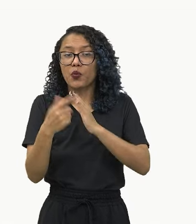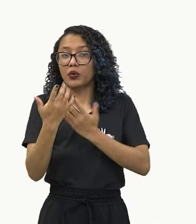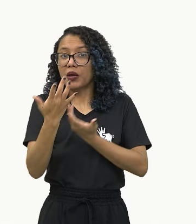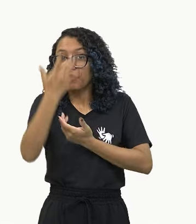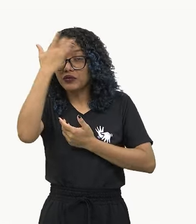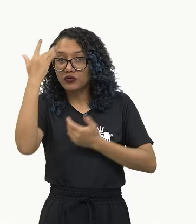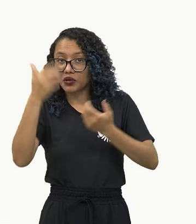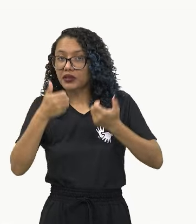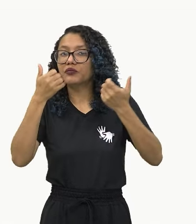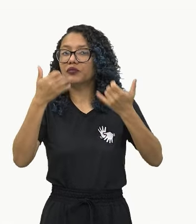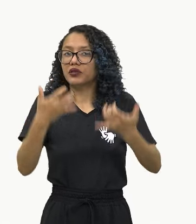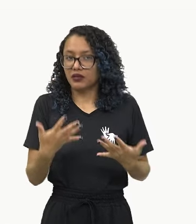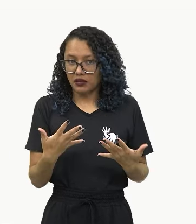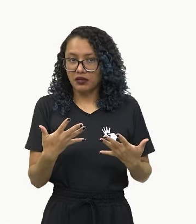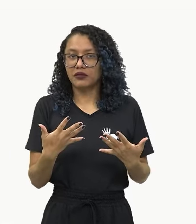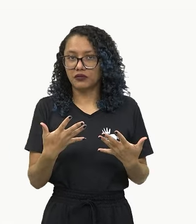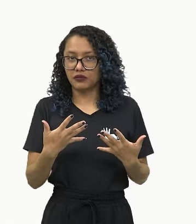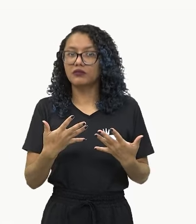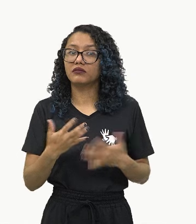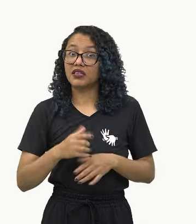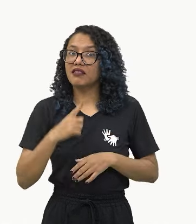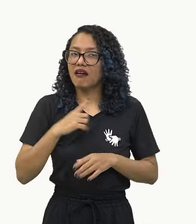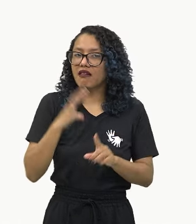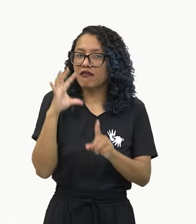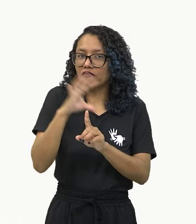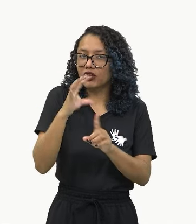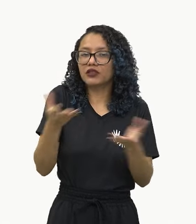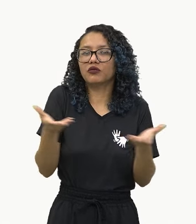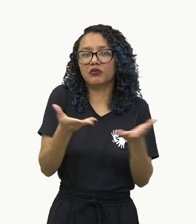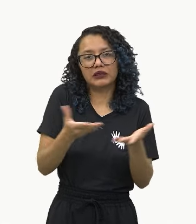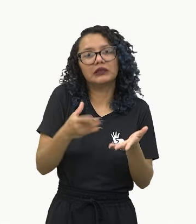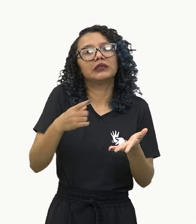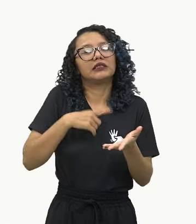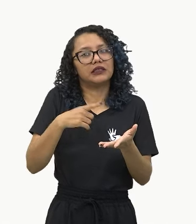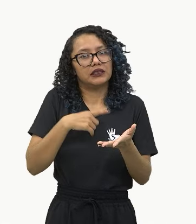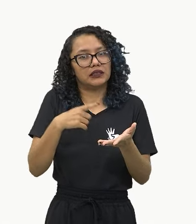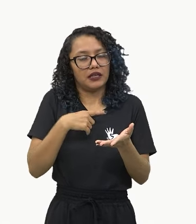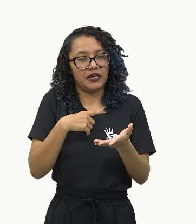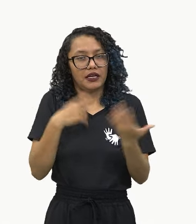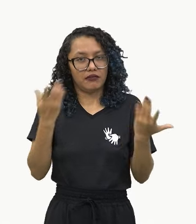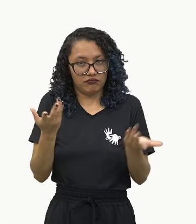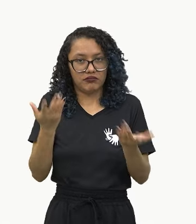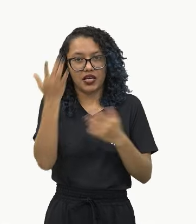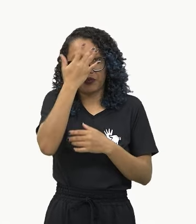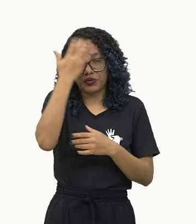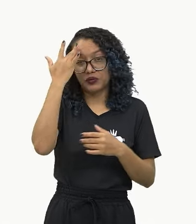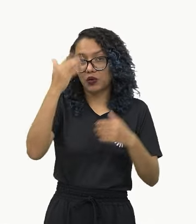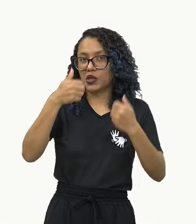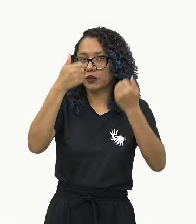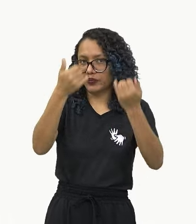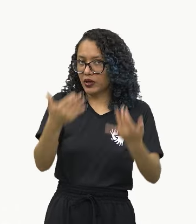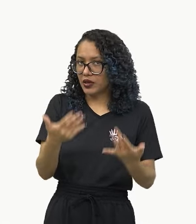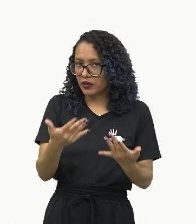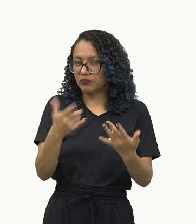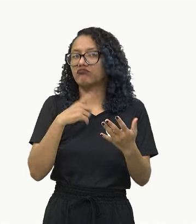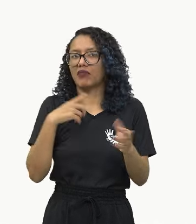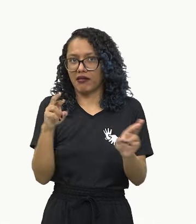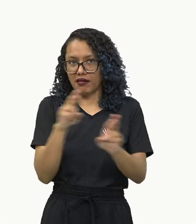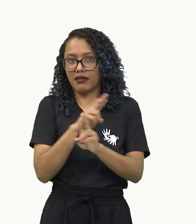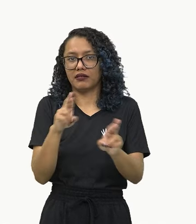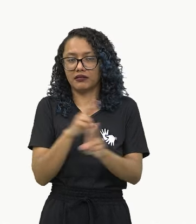tem alguma coisa a ver ainda com o presente daquela pessoa que está falando. Mas se